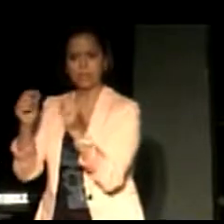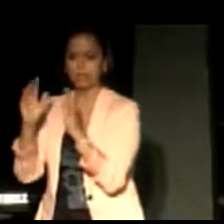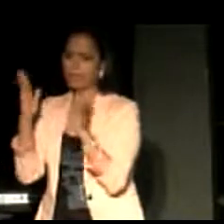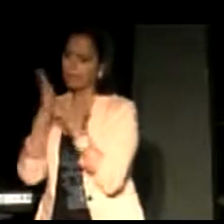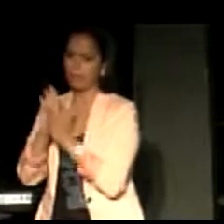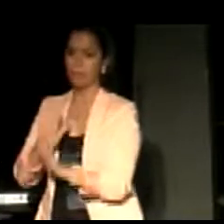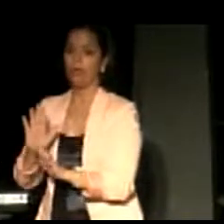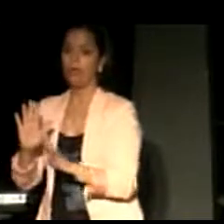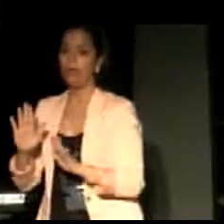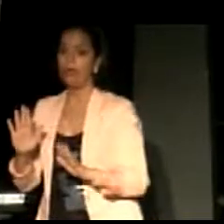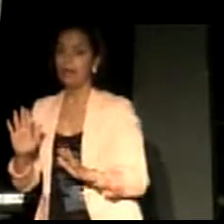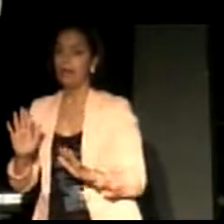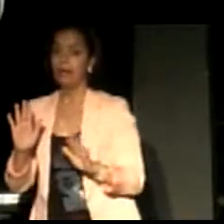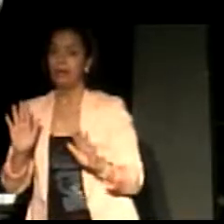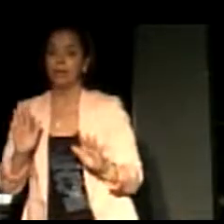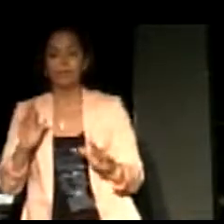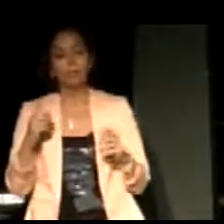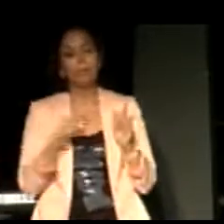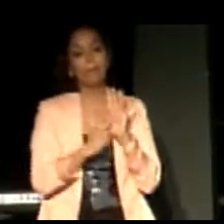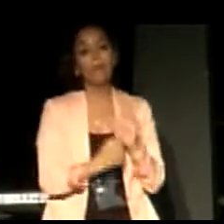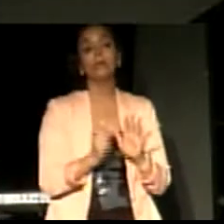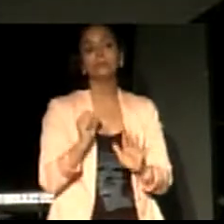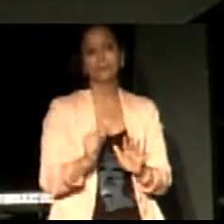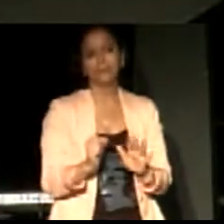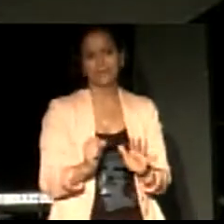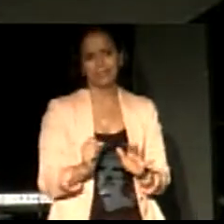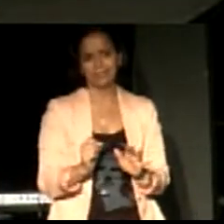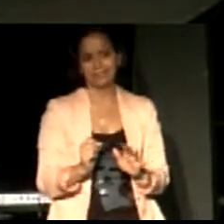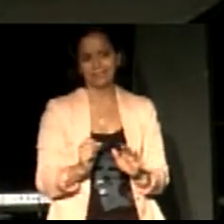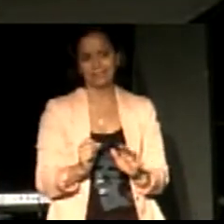fato, não está embaixo